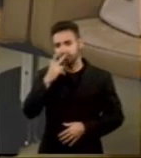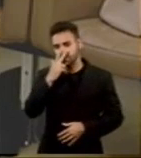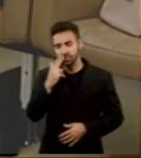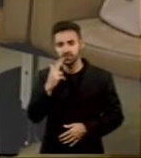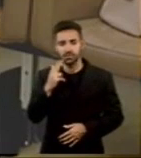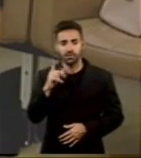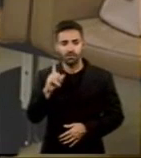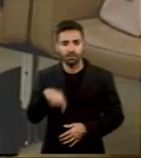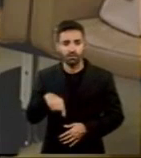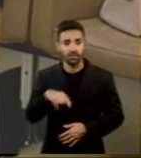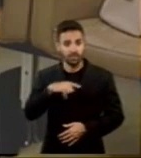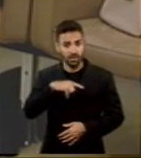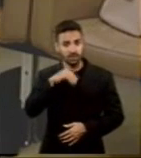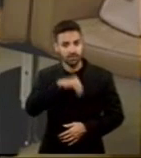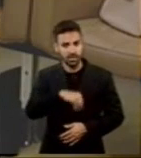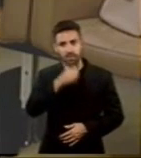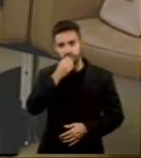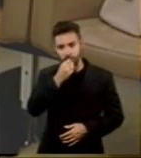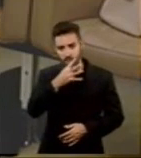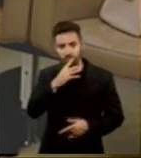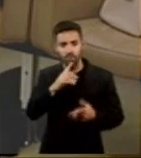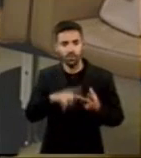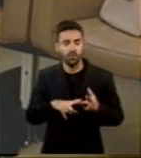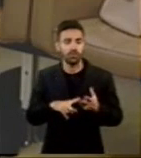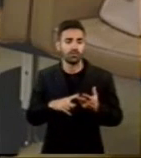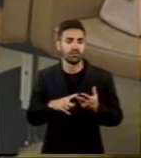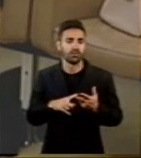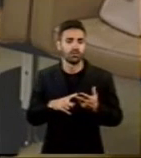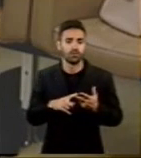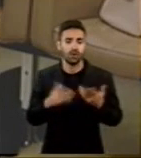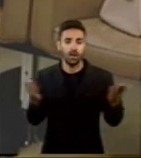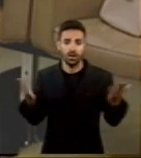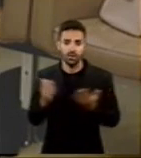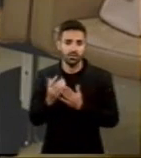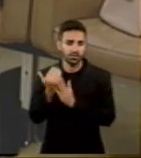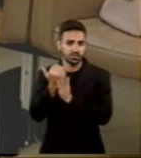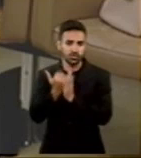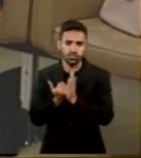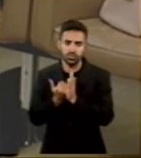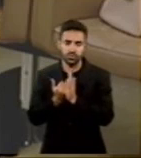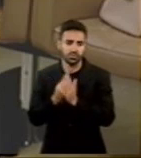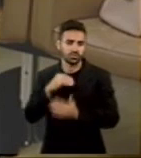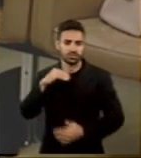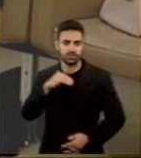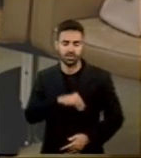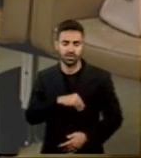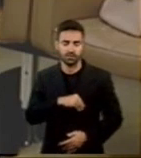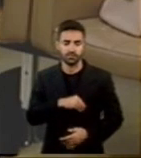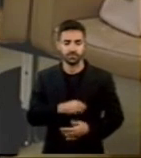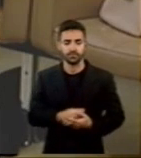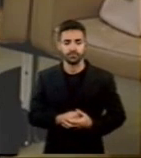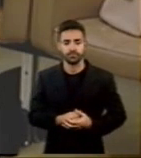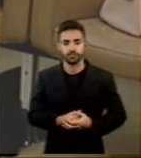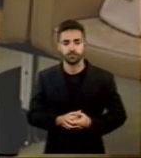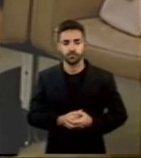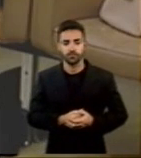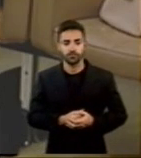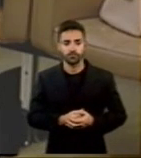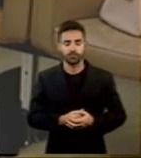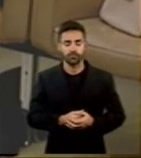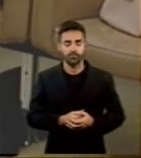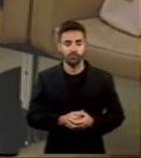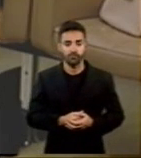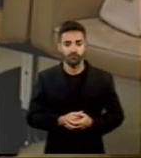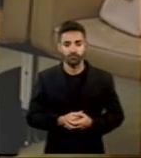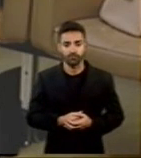trabalhadores que tinham salários bons, que tinham remuneração boa, eles passaram a receber salários muito inferiores ao que